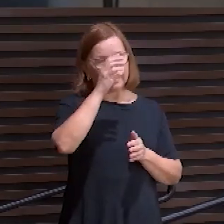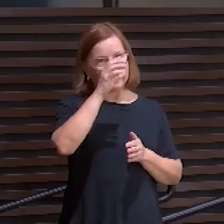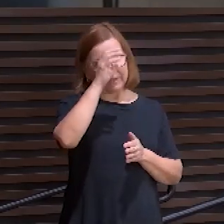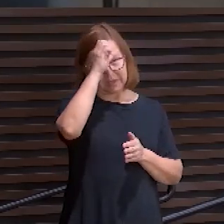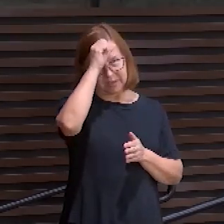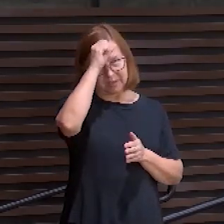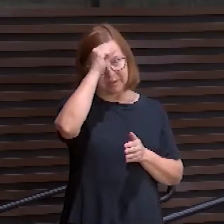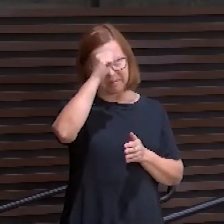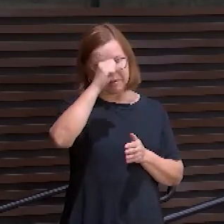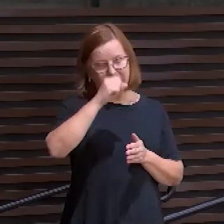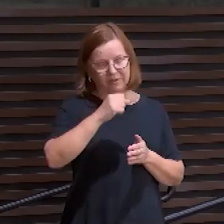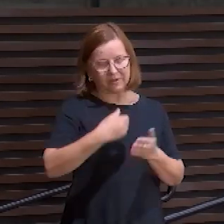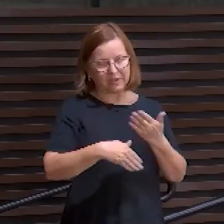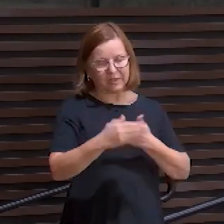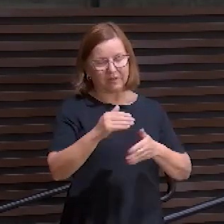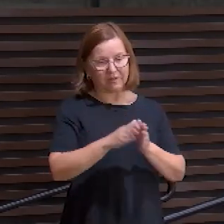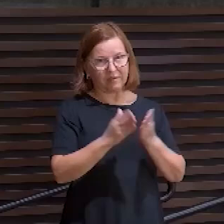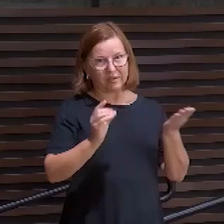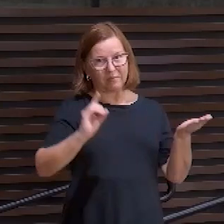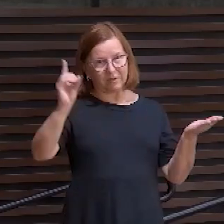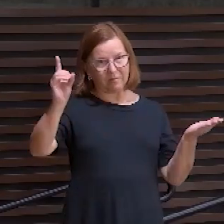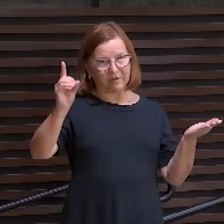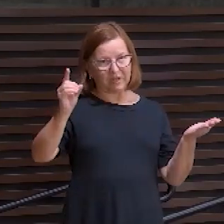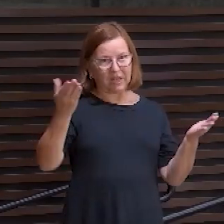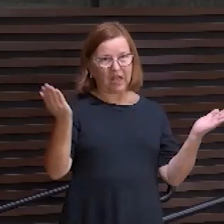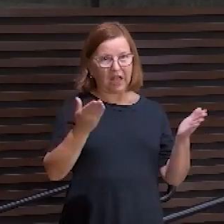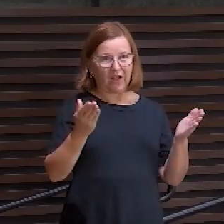Agora, num decreto,